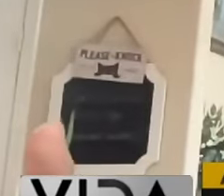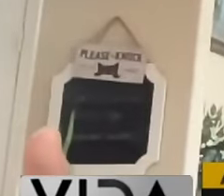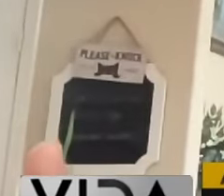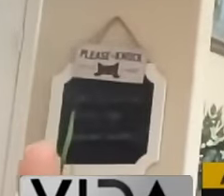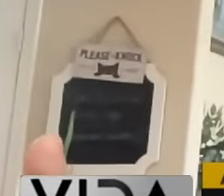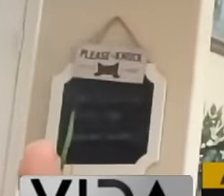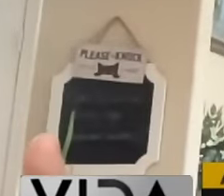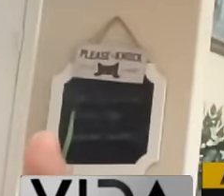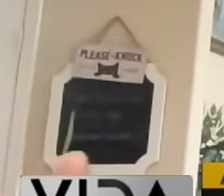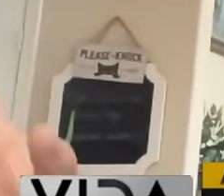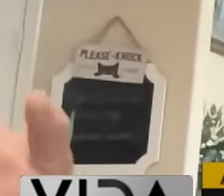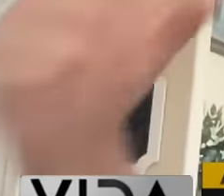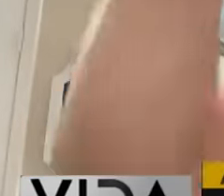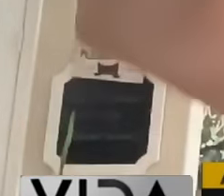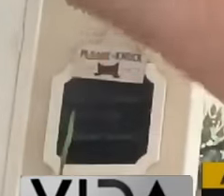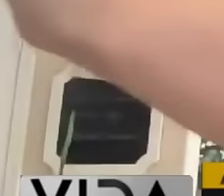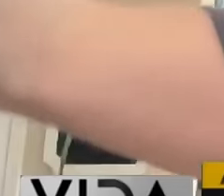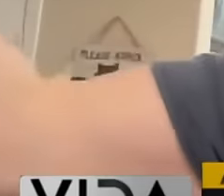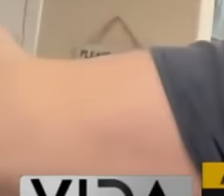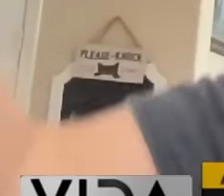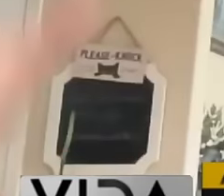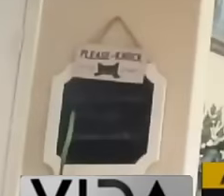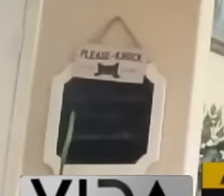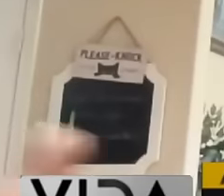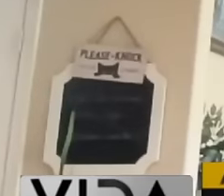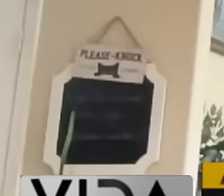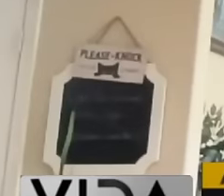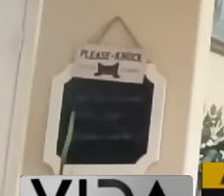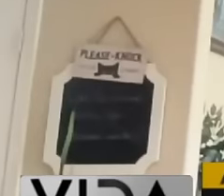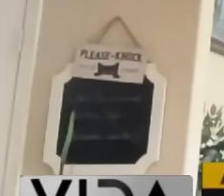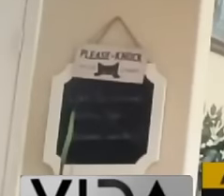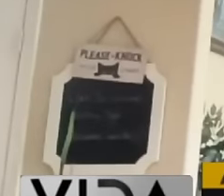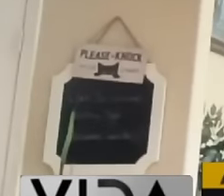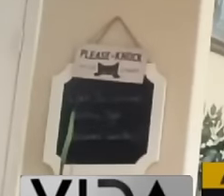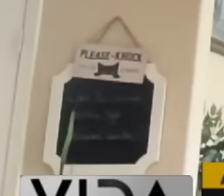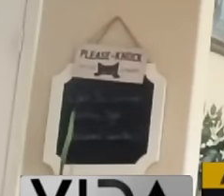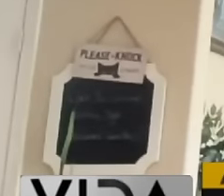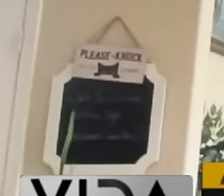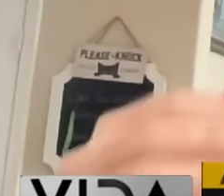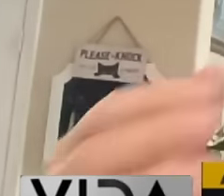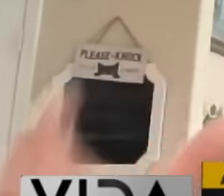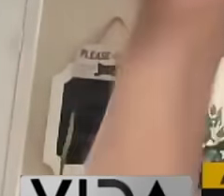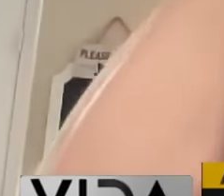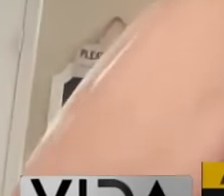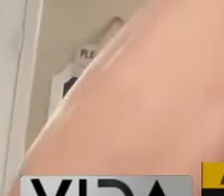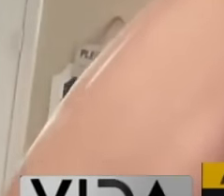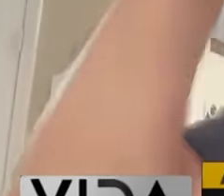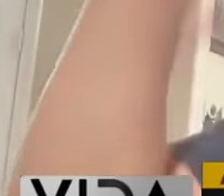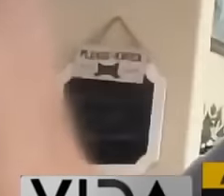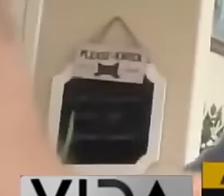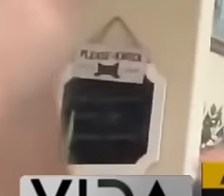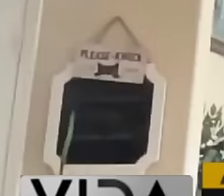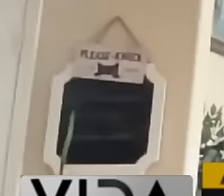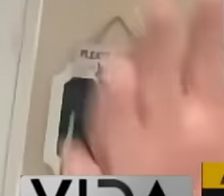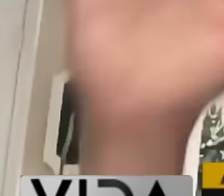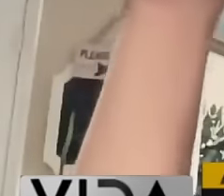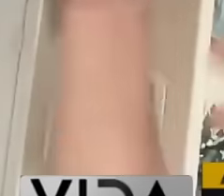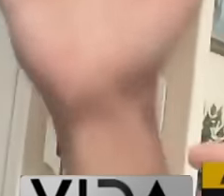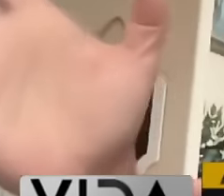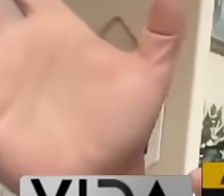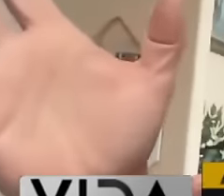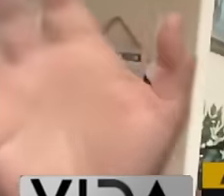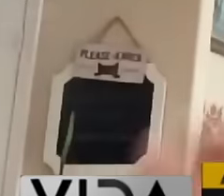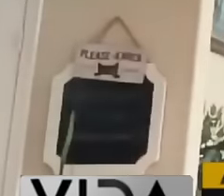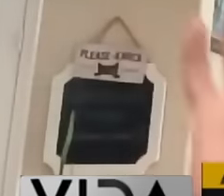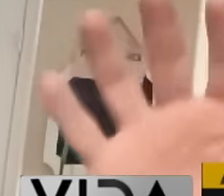pode acontecer na Polícia Federal, porque a organização, ela não pode estar ou se tornar a polícia do Lula, não pode ser a